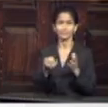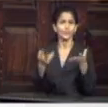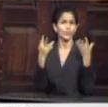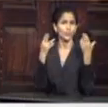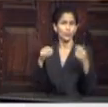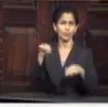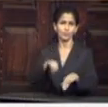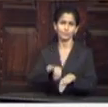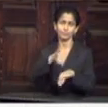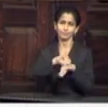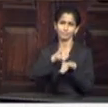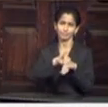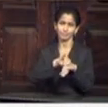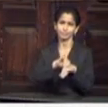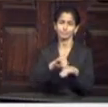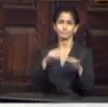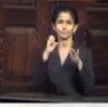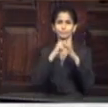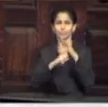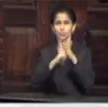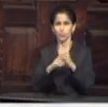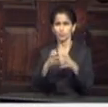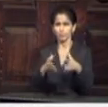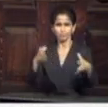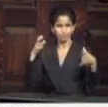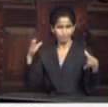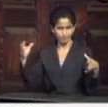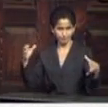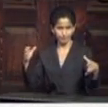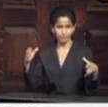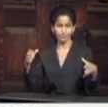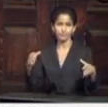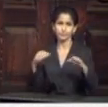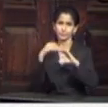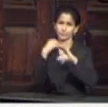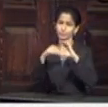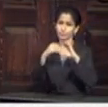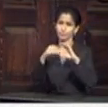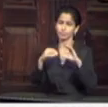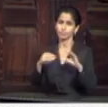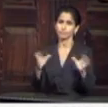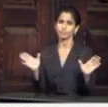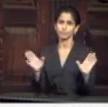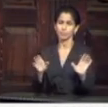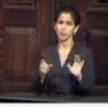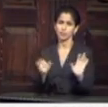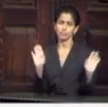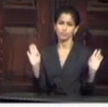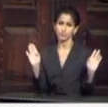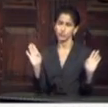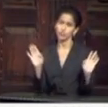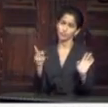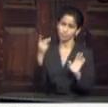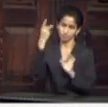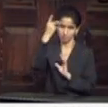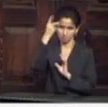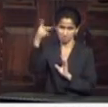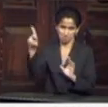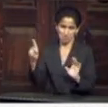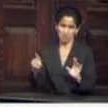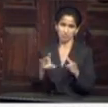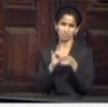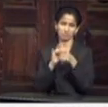As empresas, as megas empresas de comunicação, essas não se discutem, porque elas não estão nem